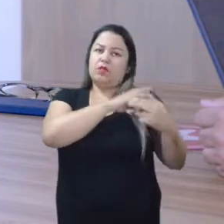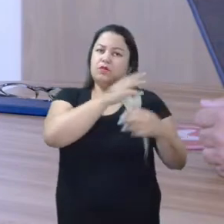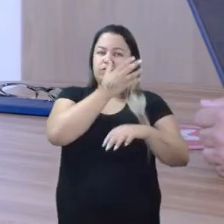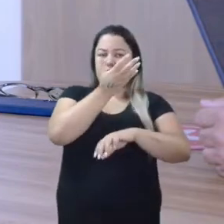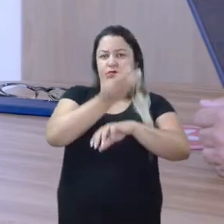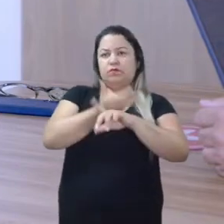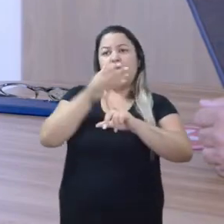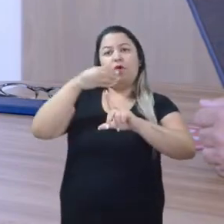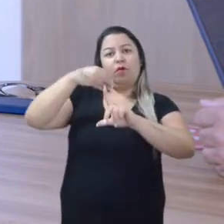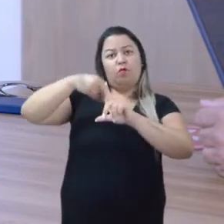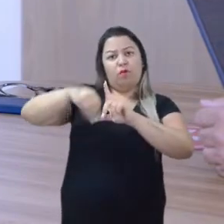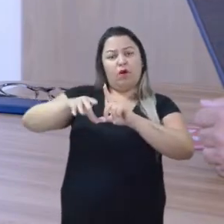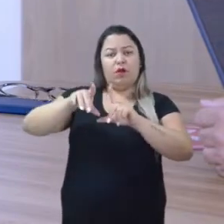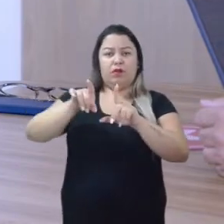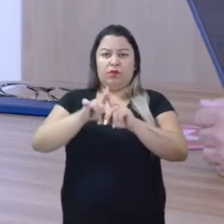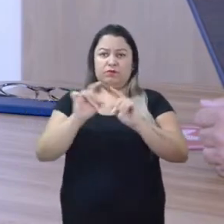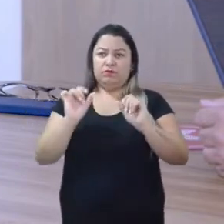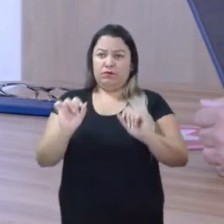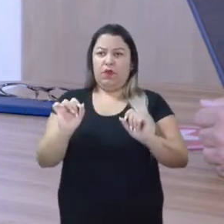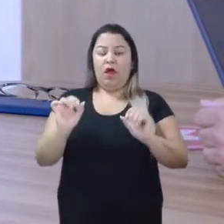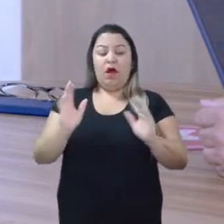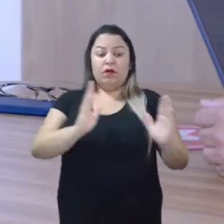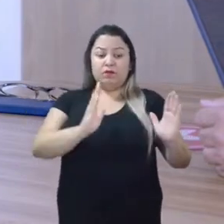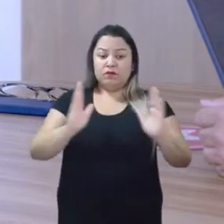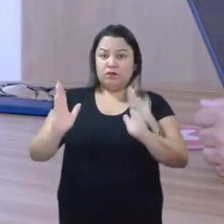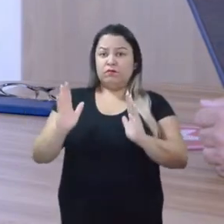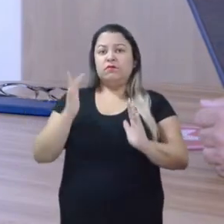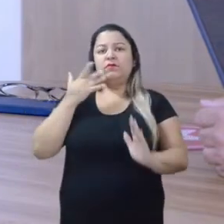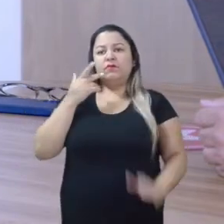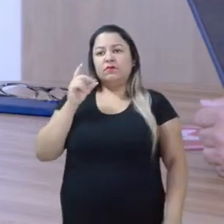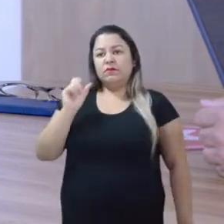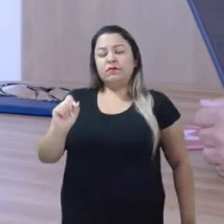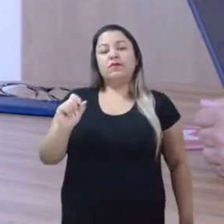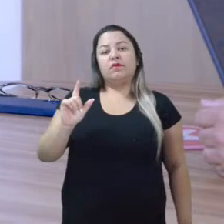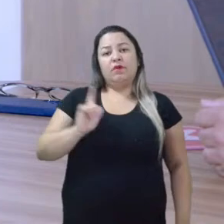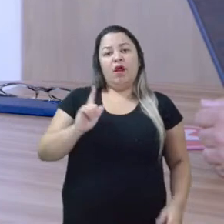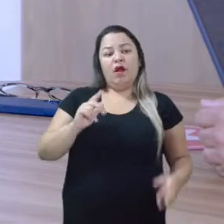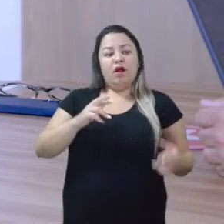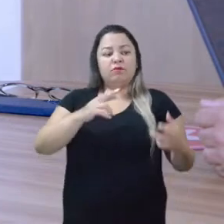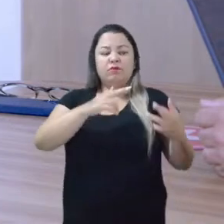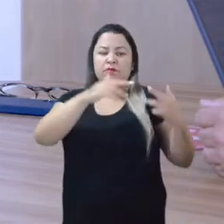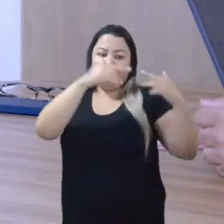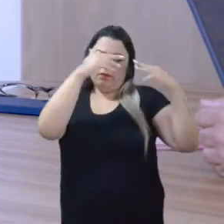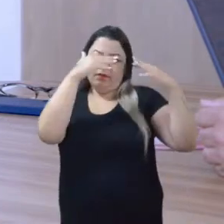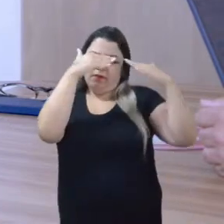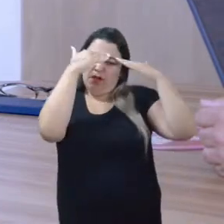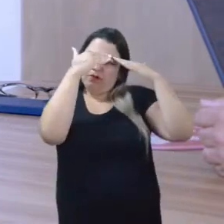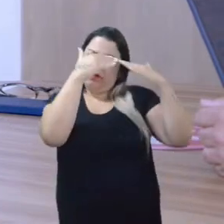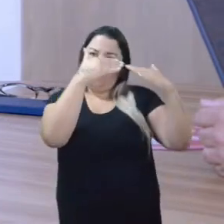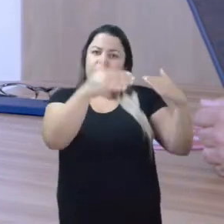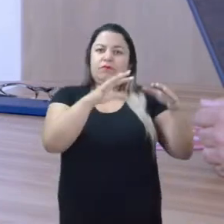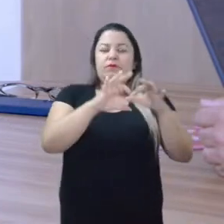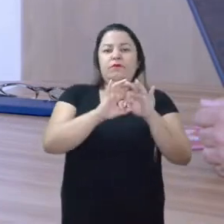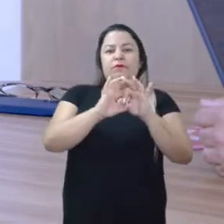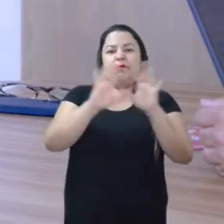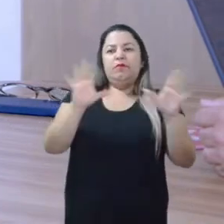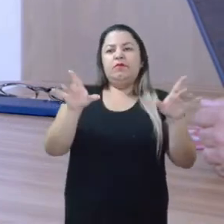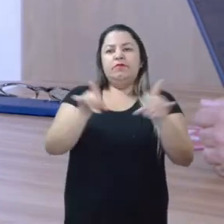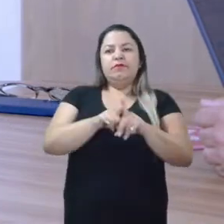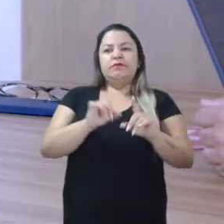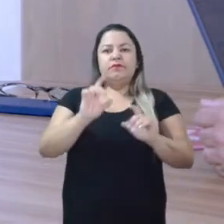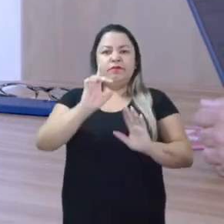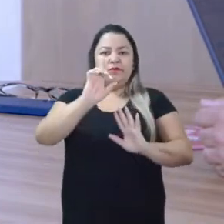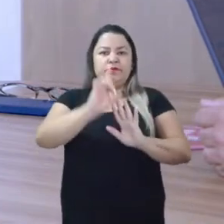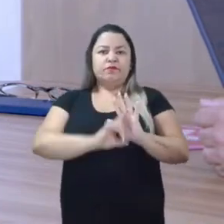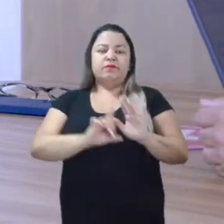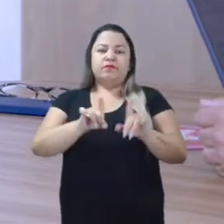estabelecendo minimamente parâmetros para que esses conteúdos respeitem a liberdade de expressão, que eles respeitem os direitos constitucionais, as